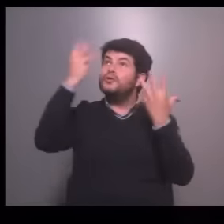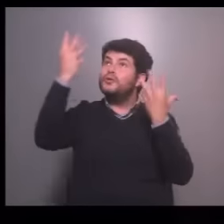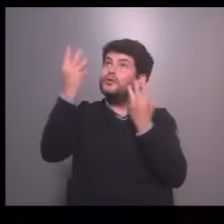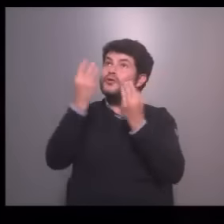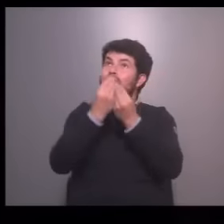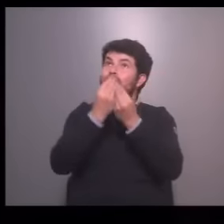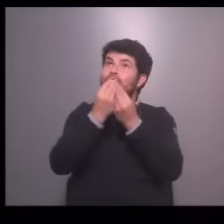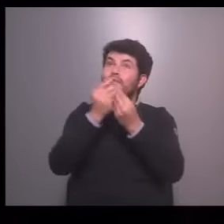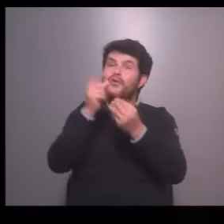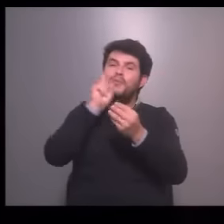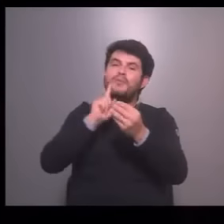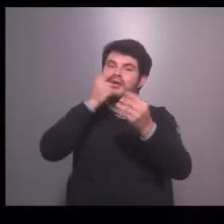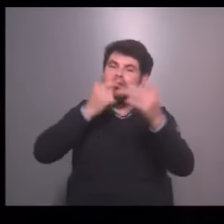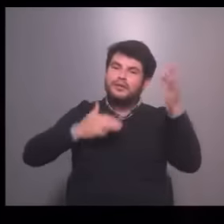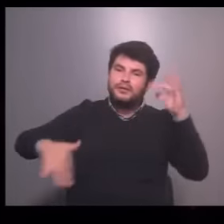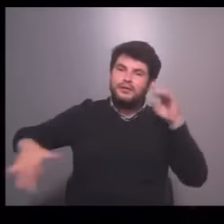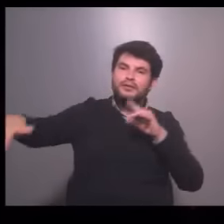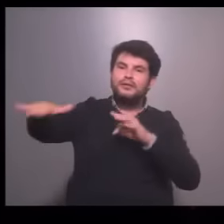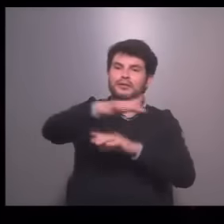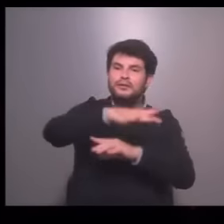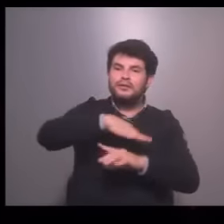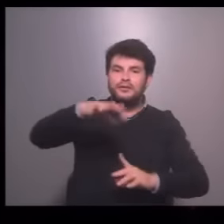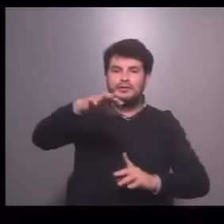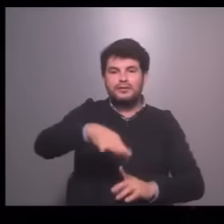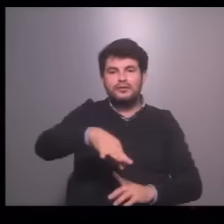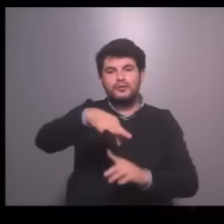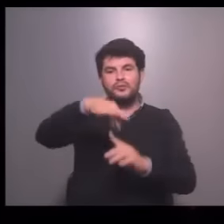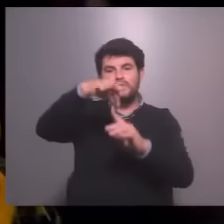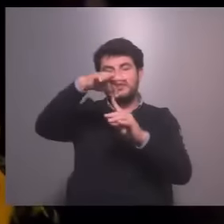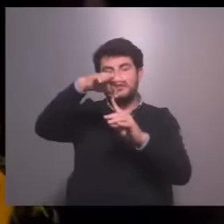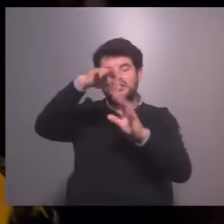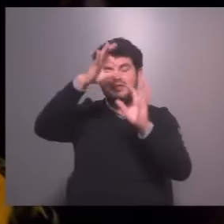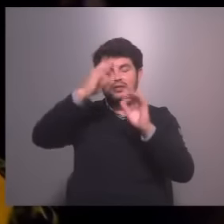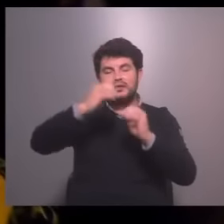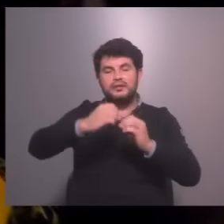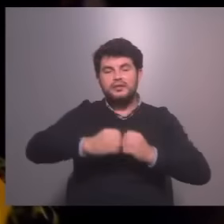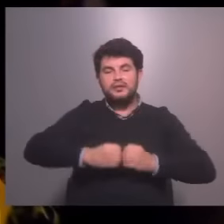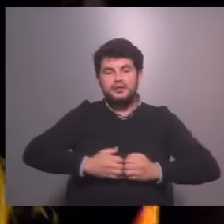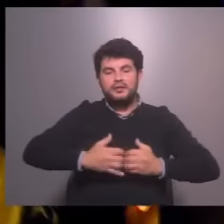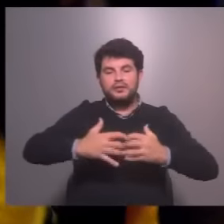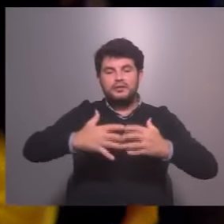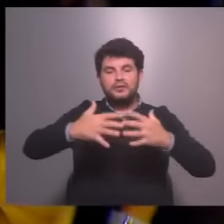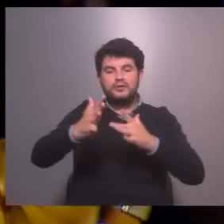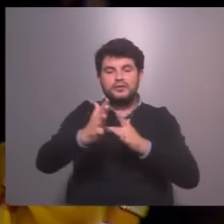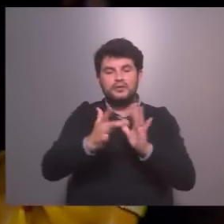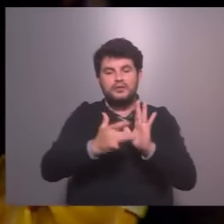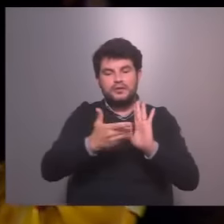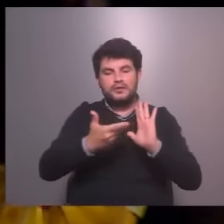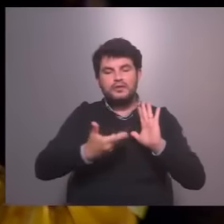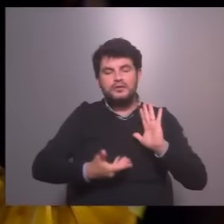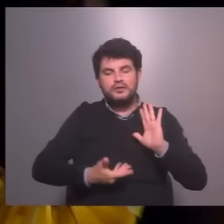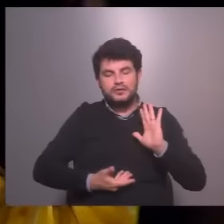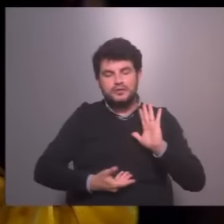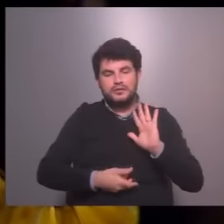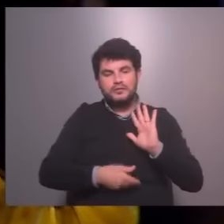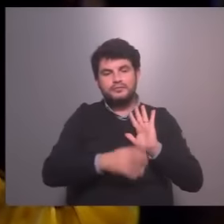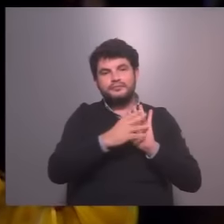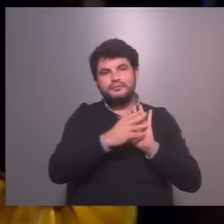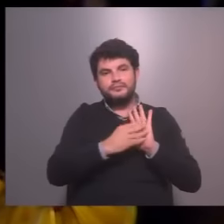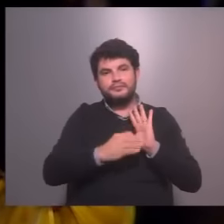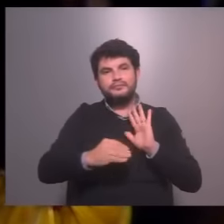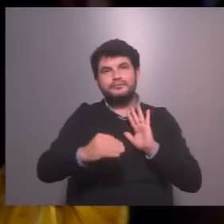Rezemos juntos. Ave Maria, cheia de graça, o Senhor é convosco.